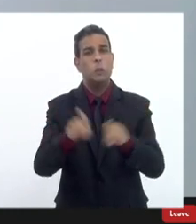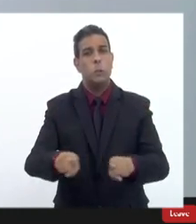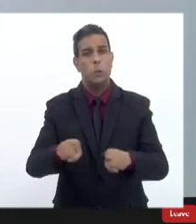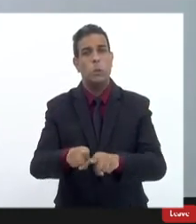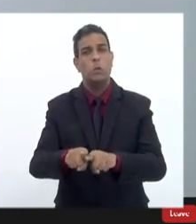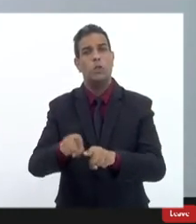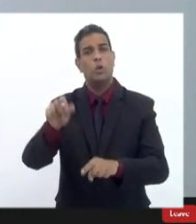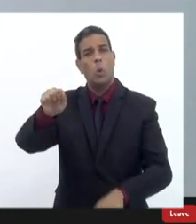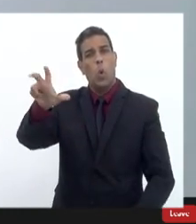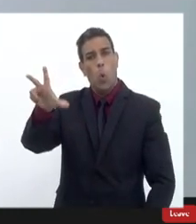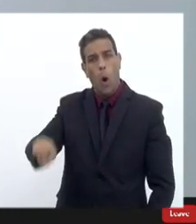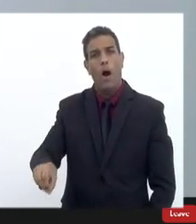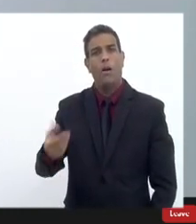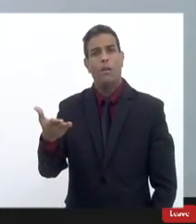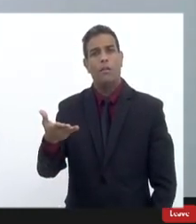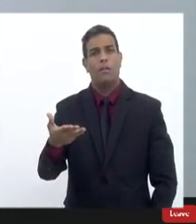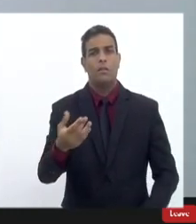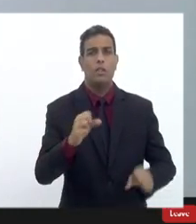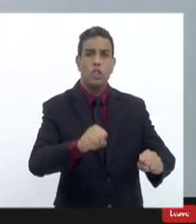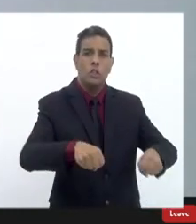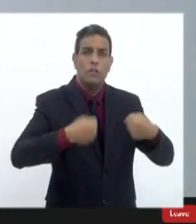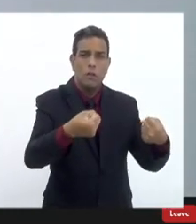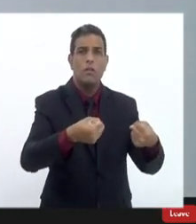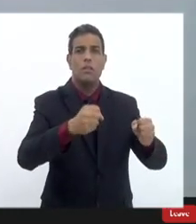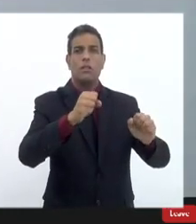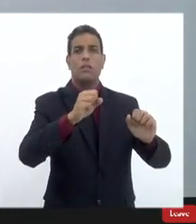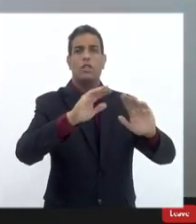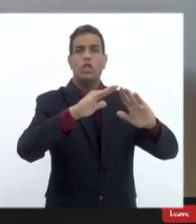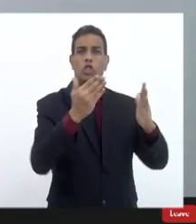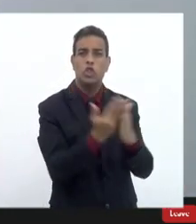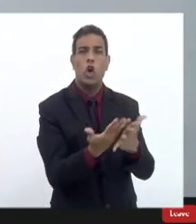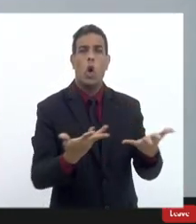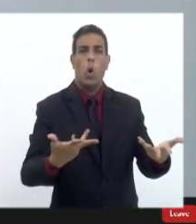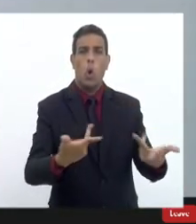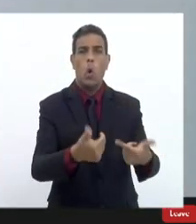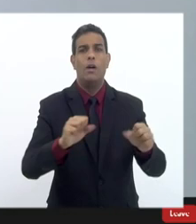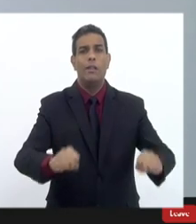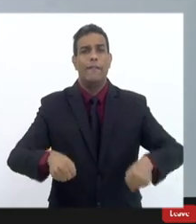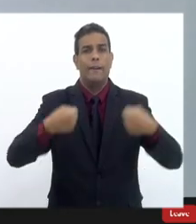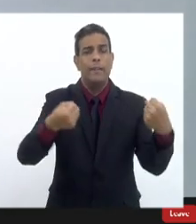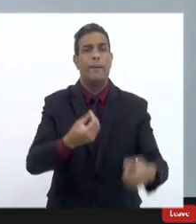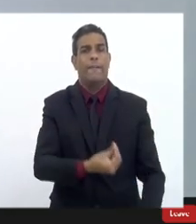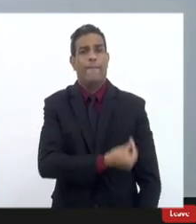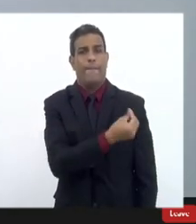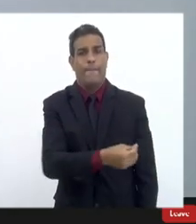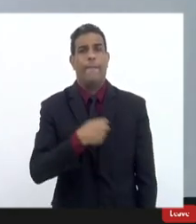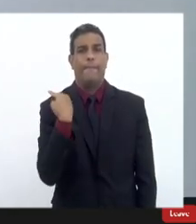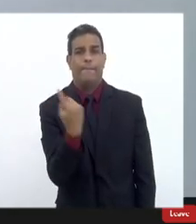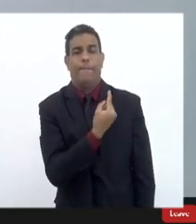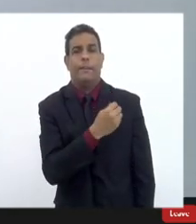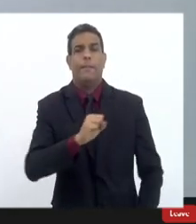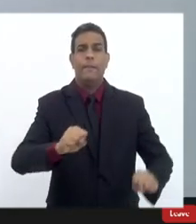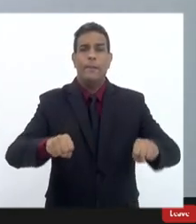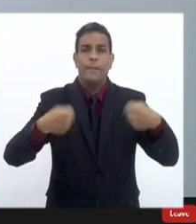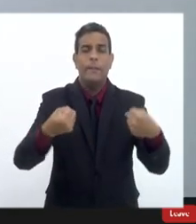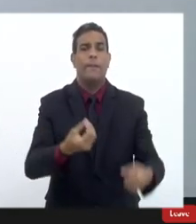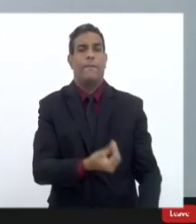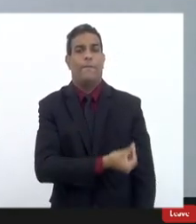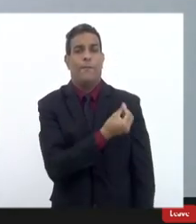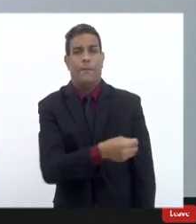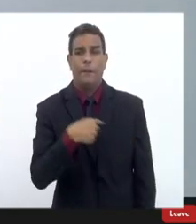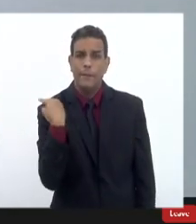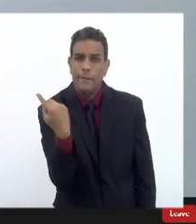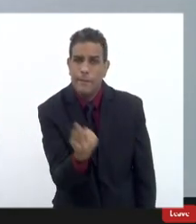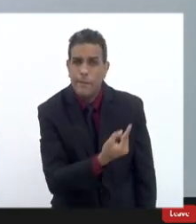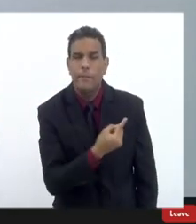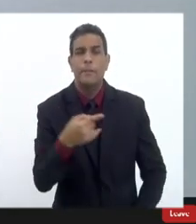aos estudantes, defesa à educação pública, aos professores, né? E a defesa à vida, principalmente. Nós reivindicamos pela vida aqui, né? Acredito que todos aqui que